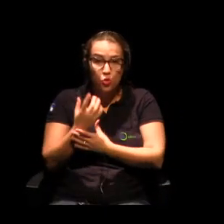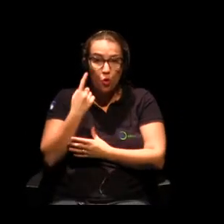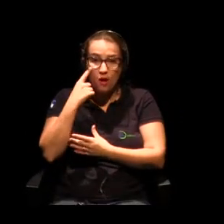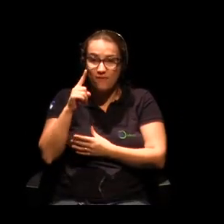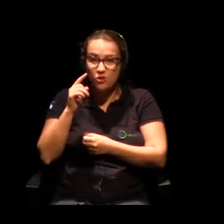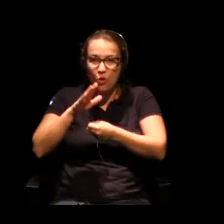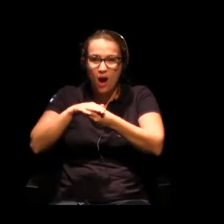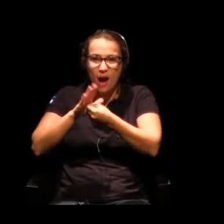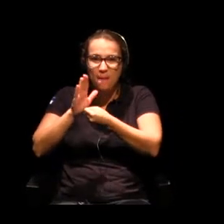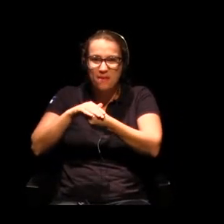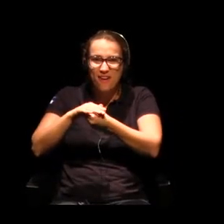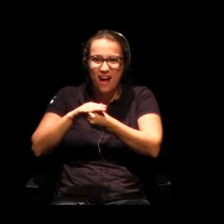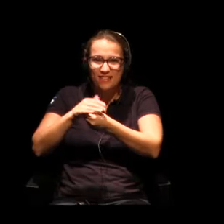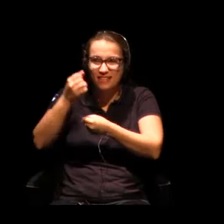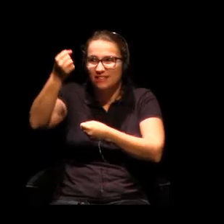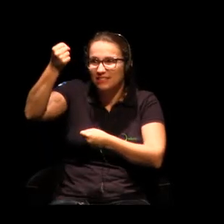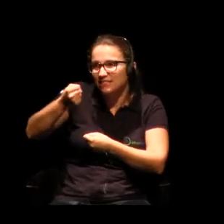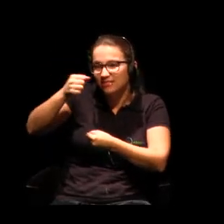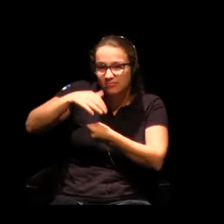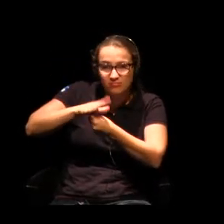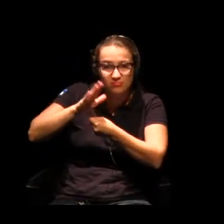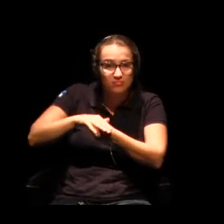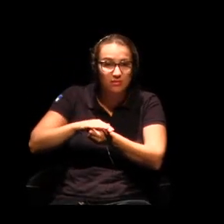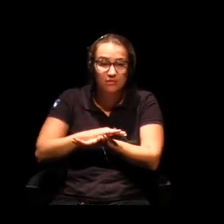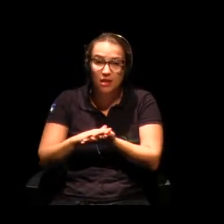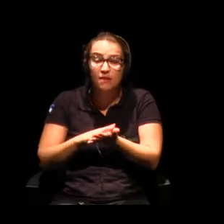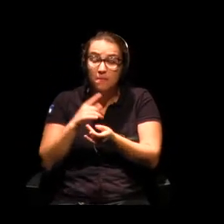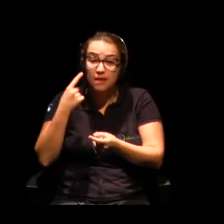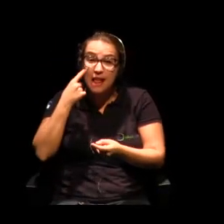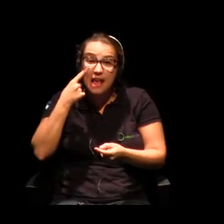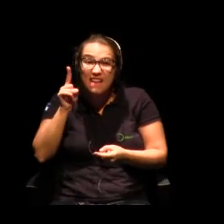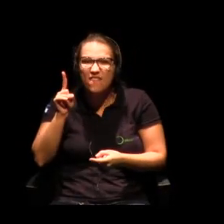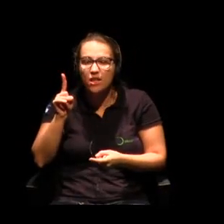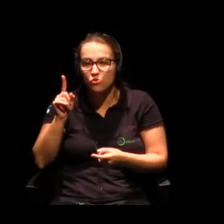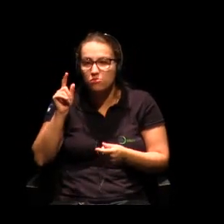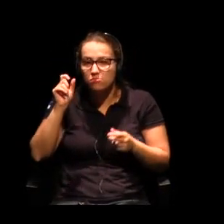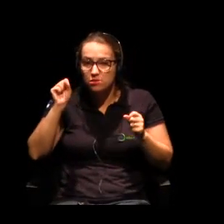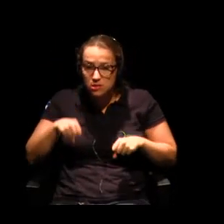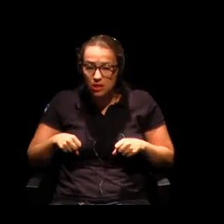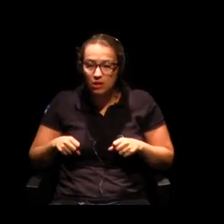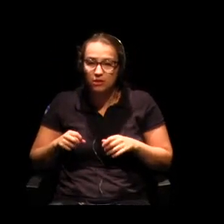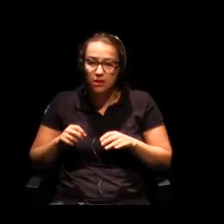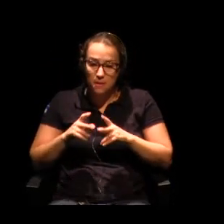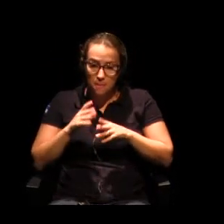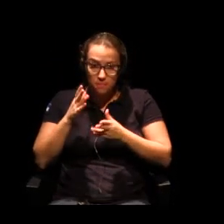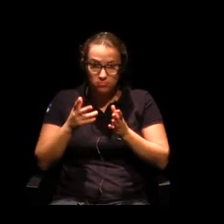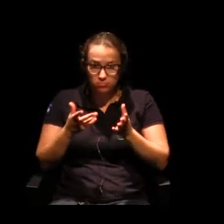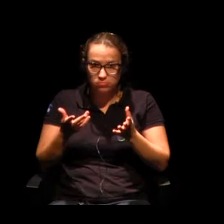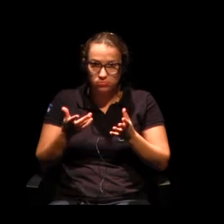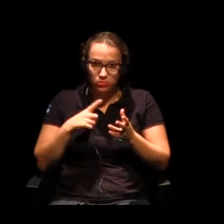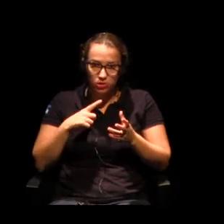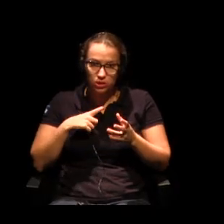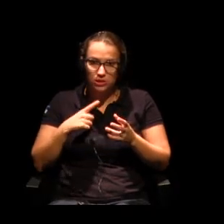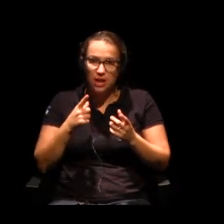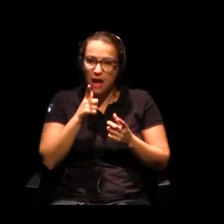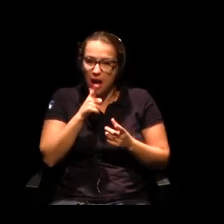não inventou a privada, mas ele era um encanador que a popularizou, e devido a